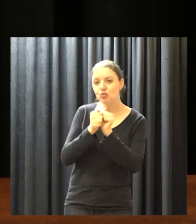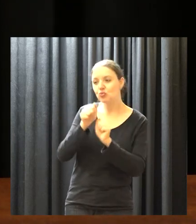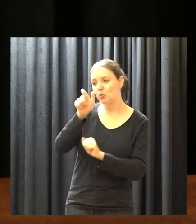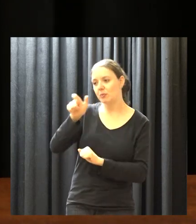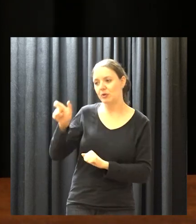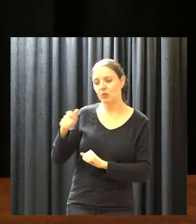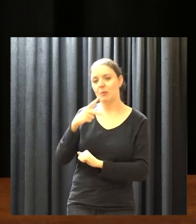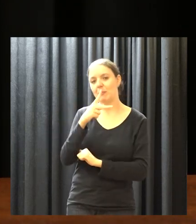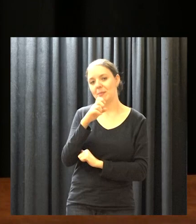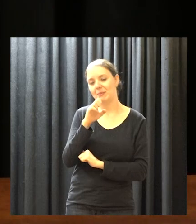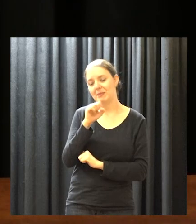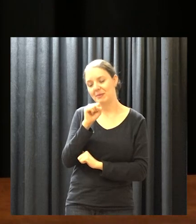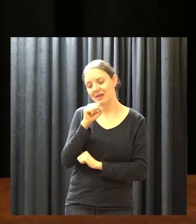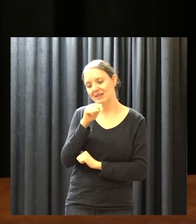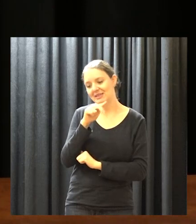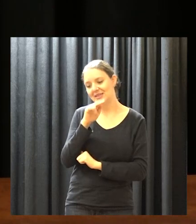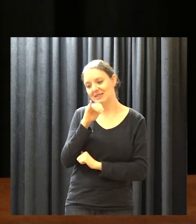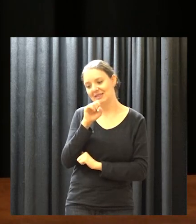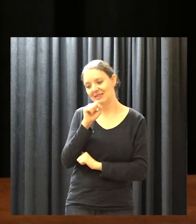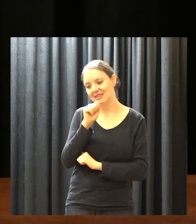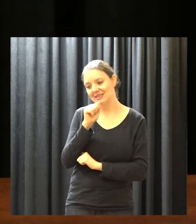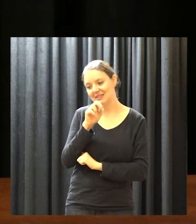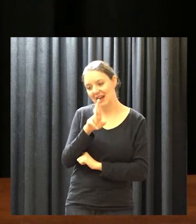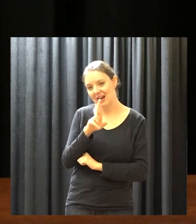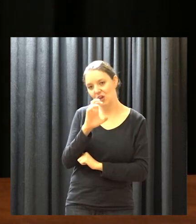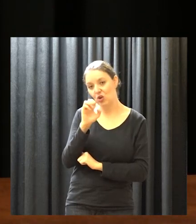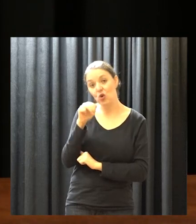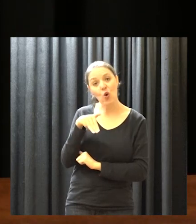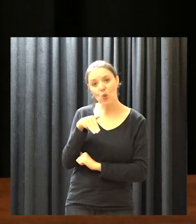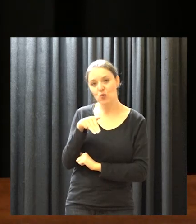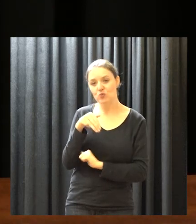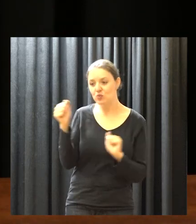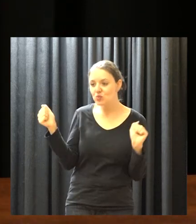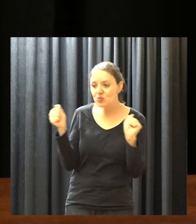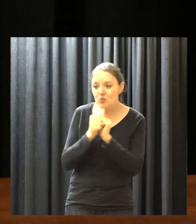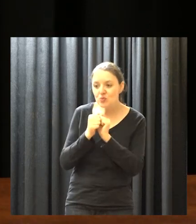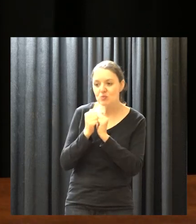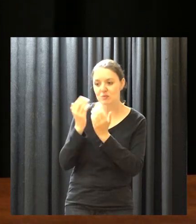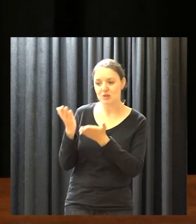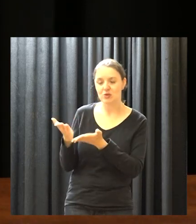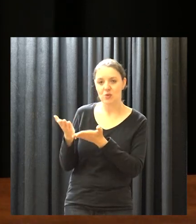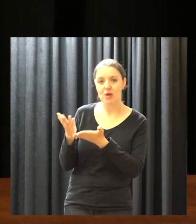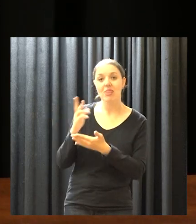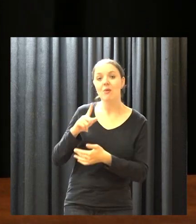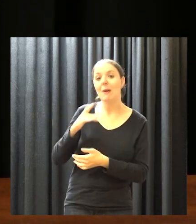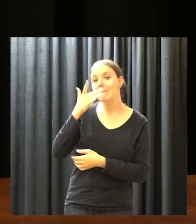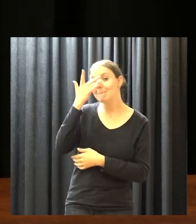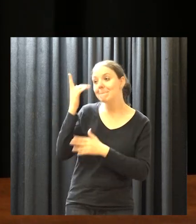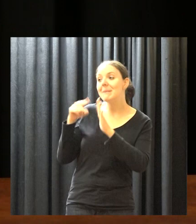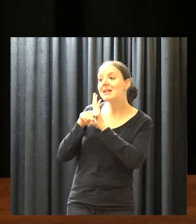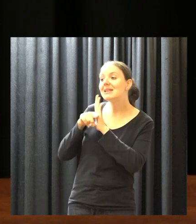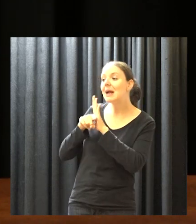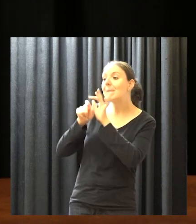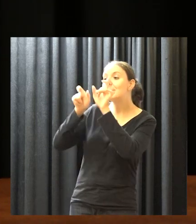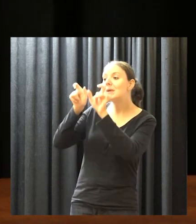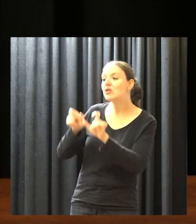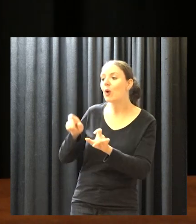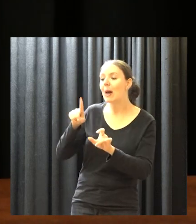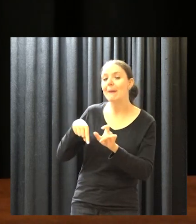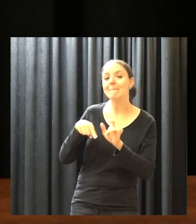pessoas, parece aquela coisa, né? Parece óbvio, mas não é, né? E o óbvio precisa ser dito.